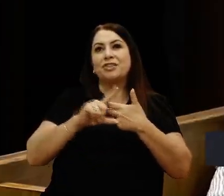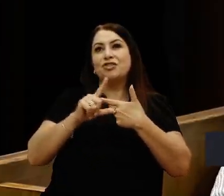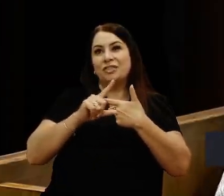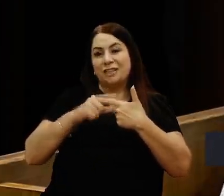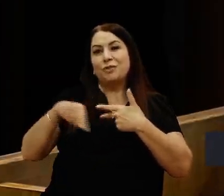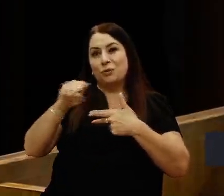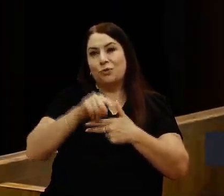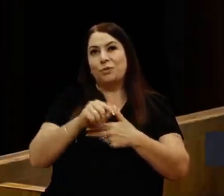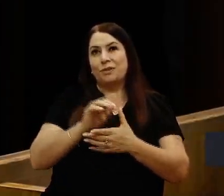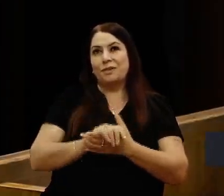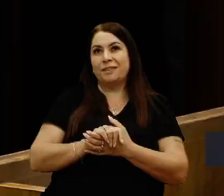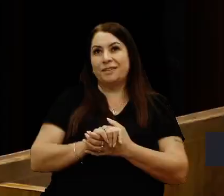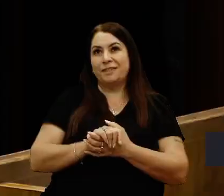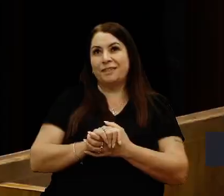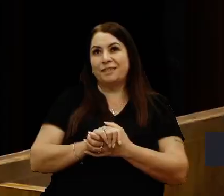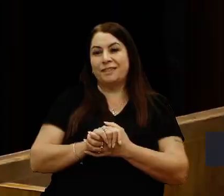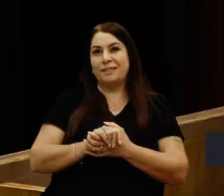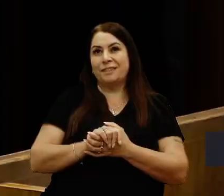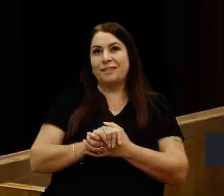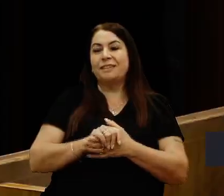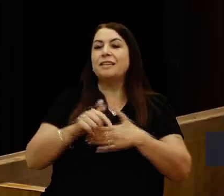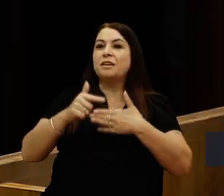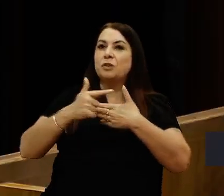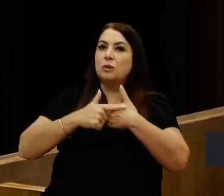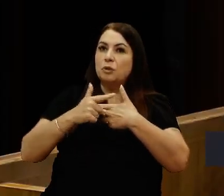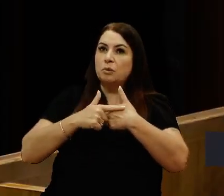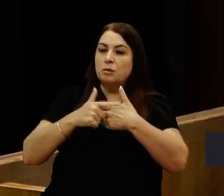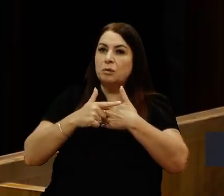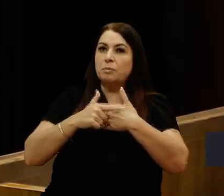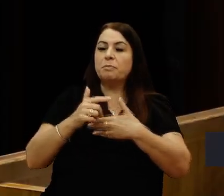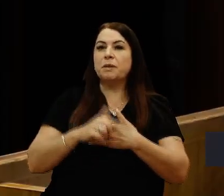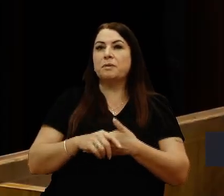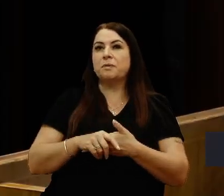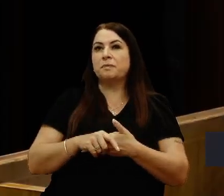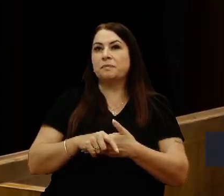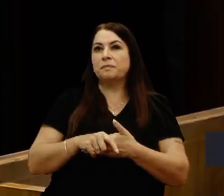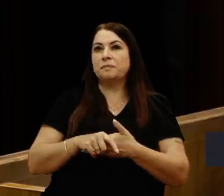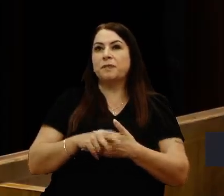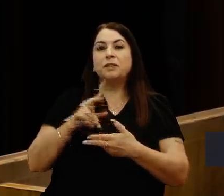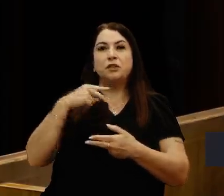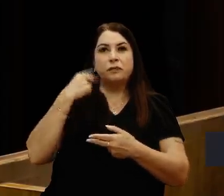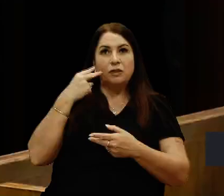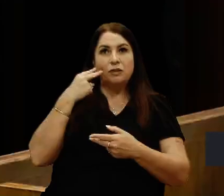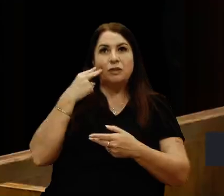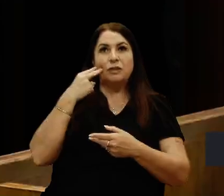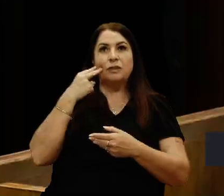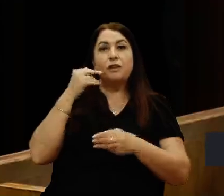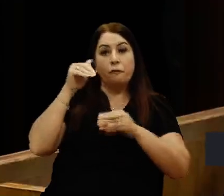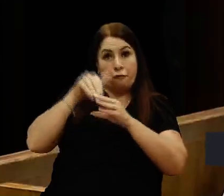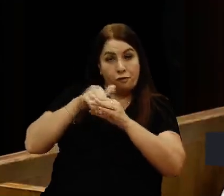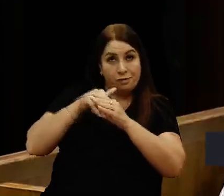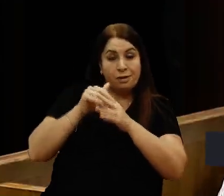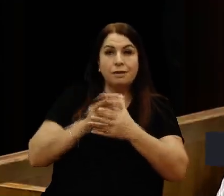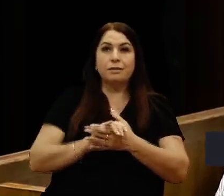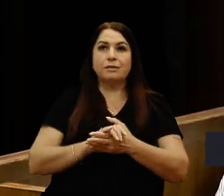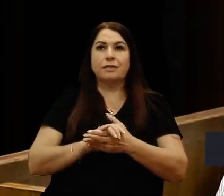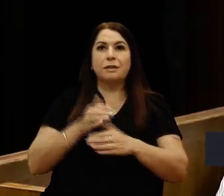legislatura na função de vereador, votando